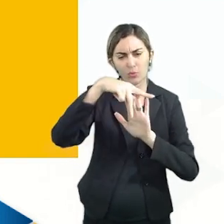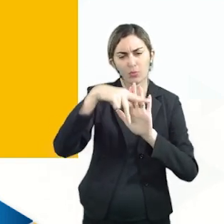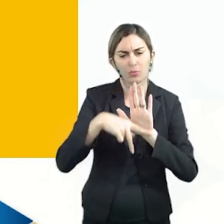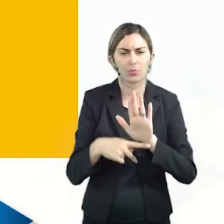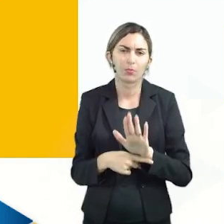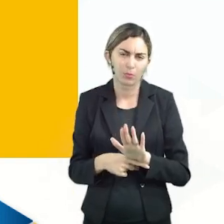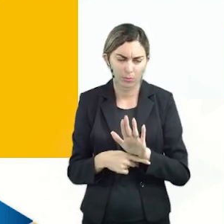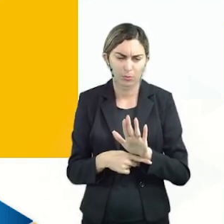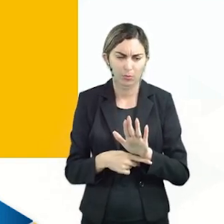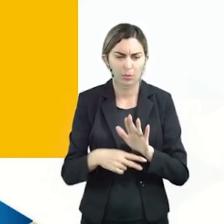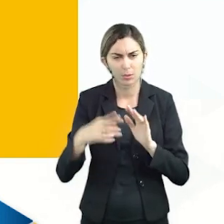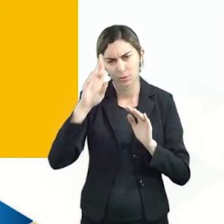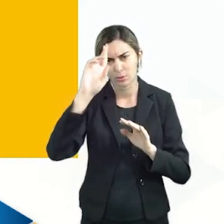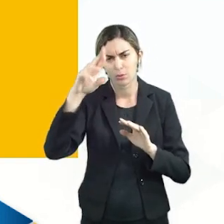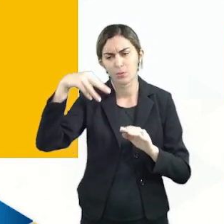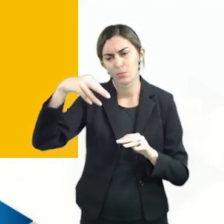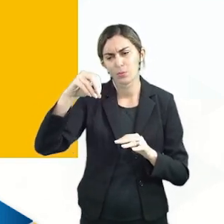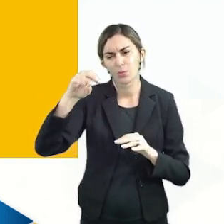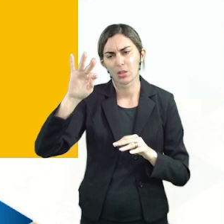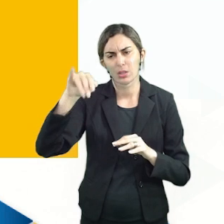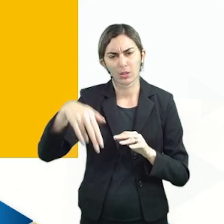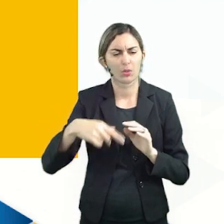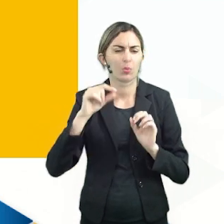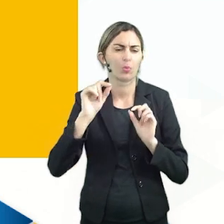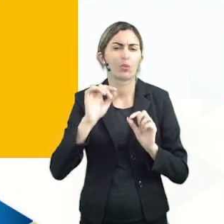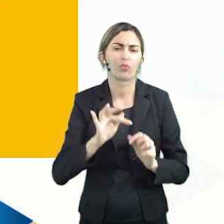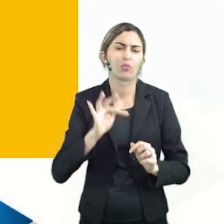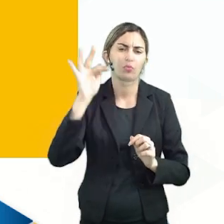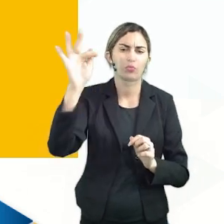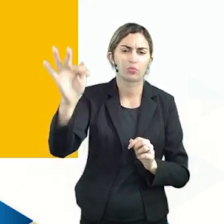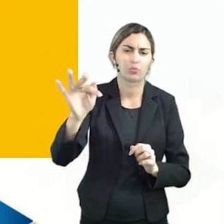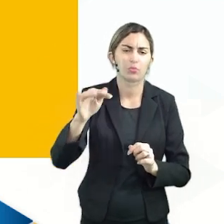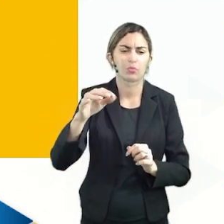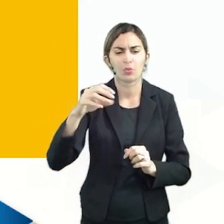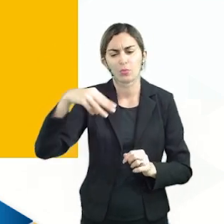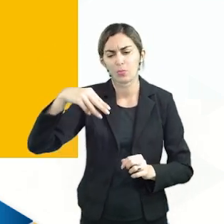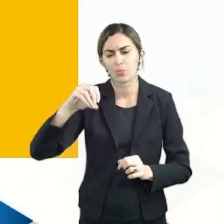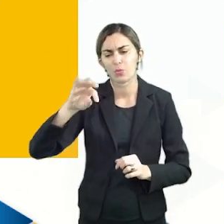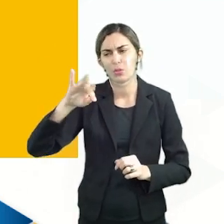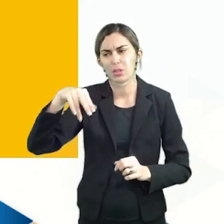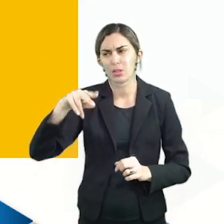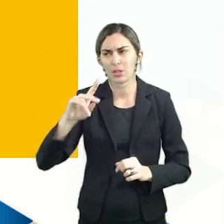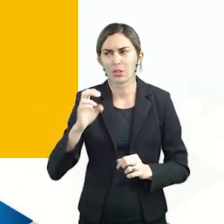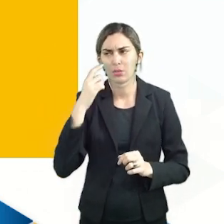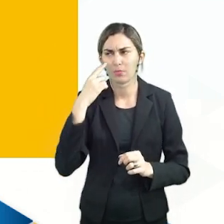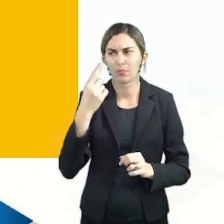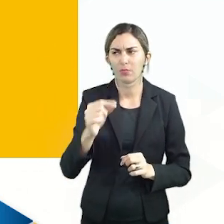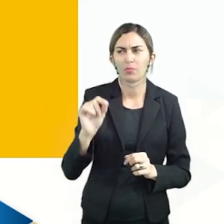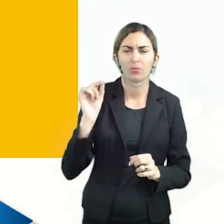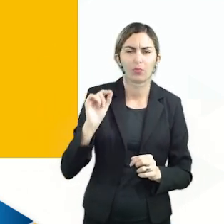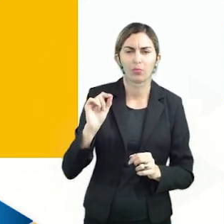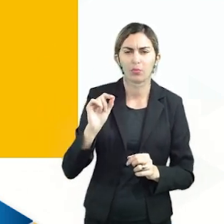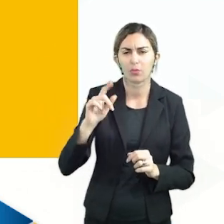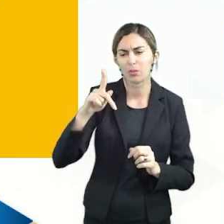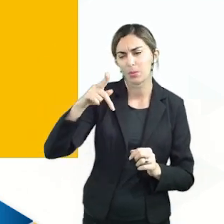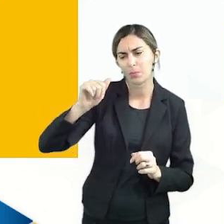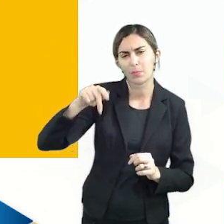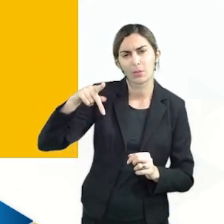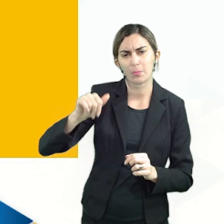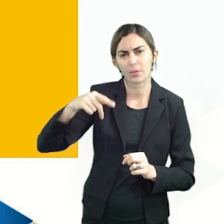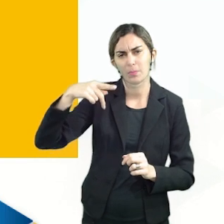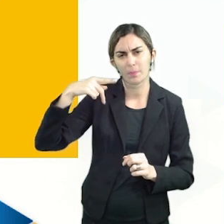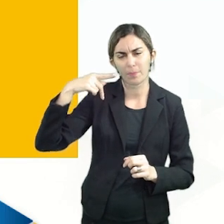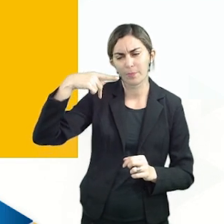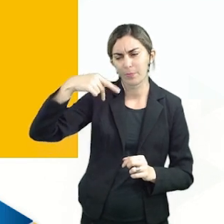Monsenhor Montini. Quem seria no futuro esse senhor Montini? Viria a ser o quê? O Papa